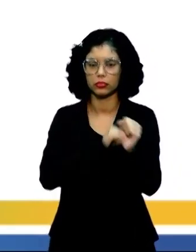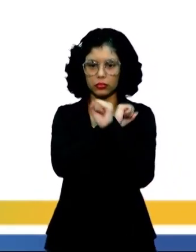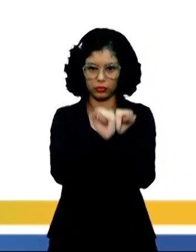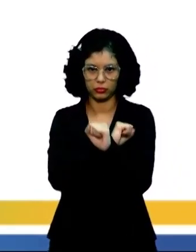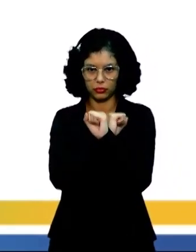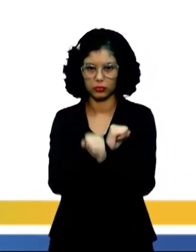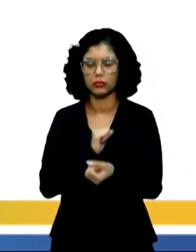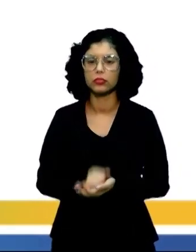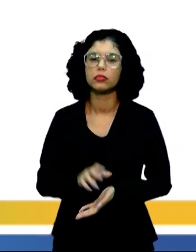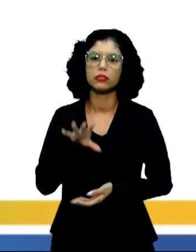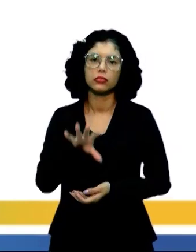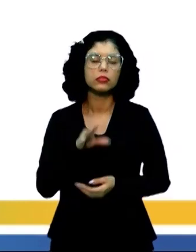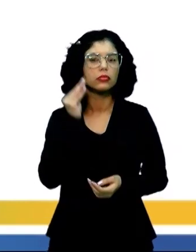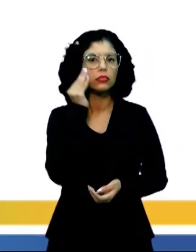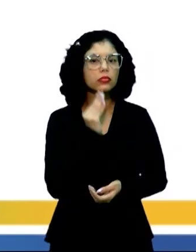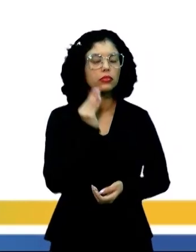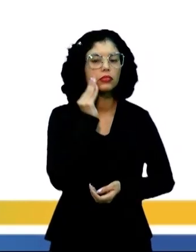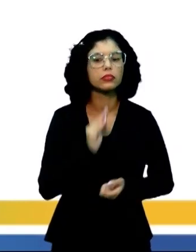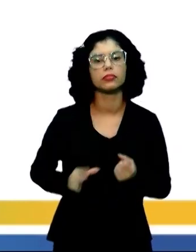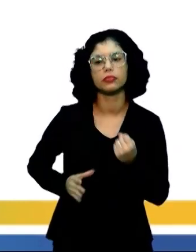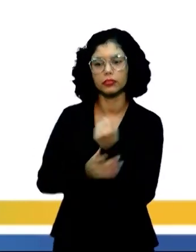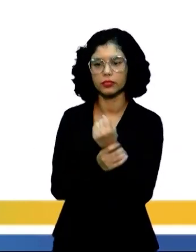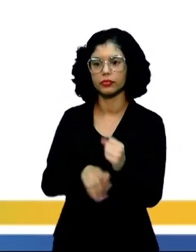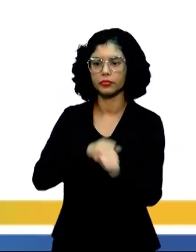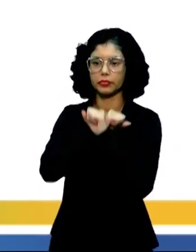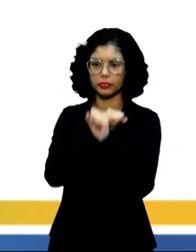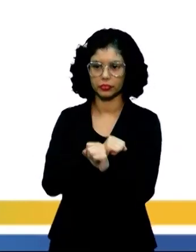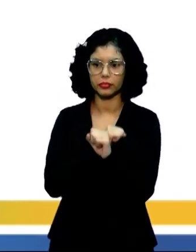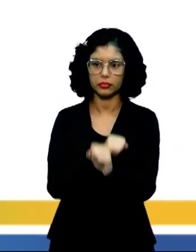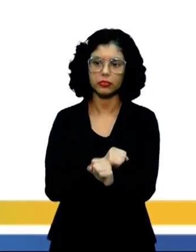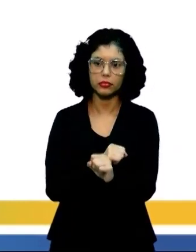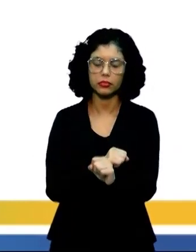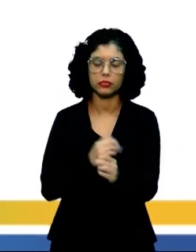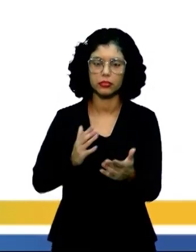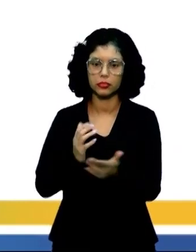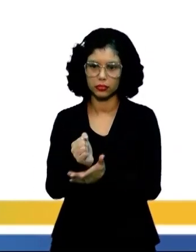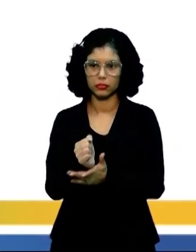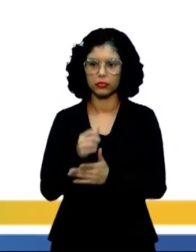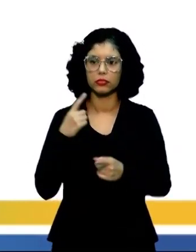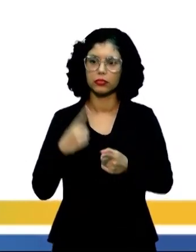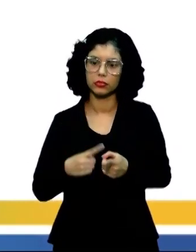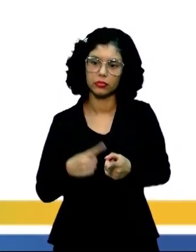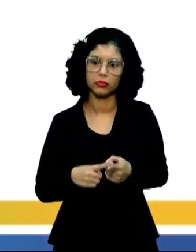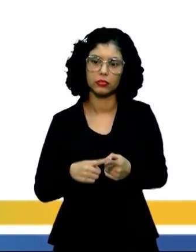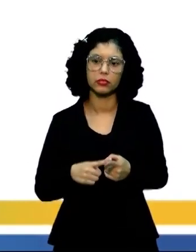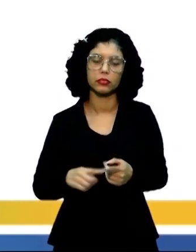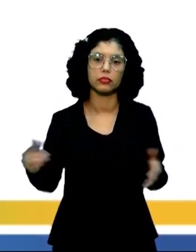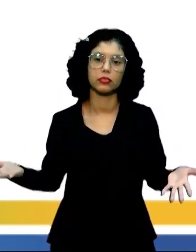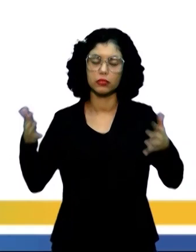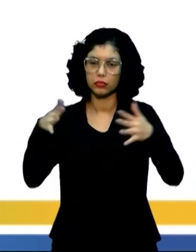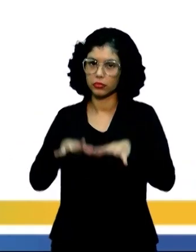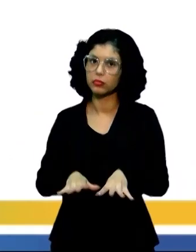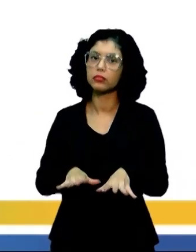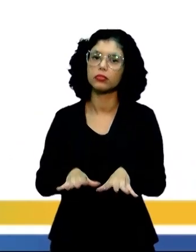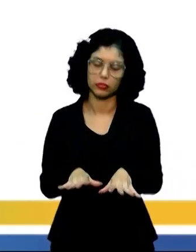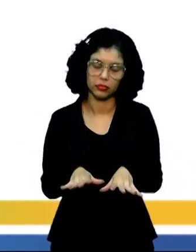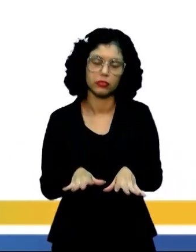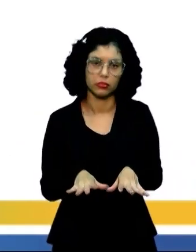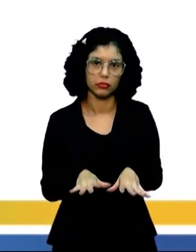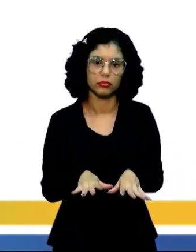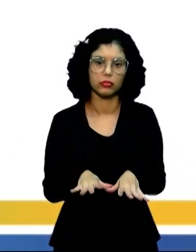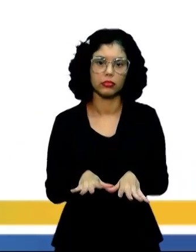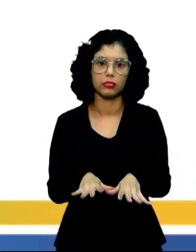escravos. E nessa tentativa de capturar escravos, por que ele tem que fazer isso? Ele está inserido em uma situação ali